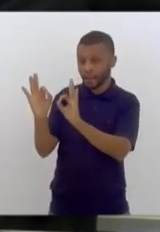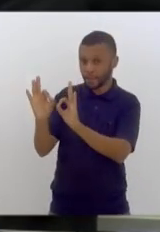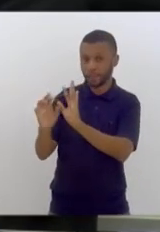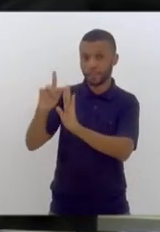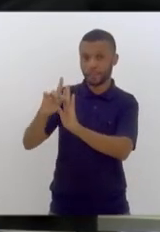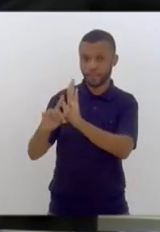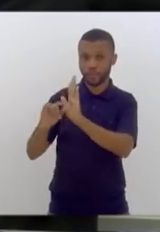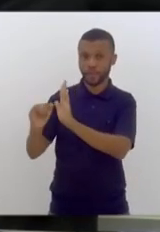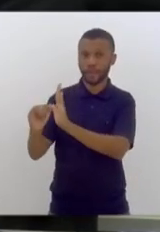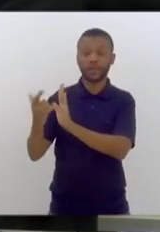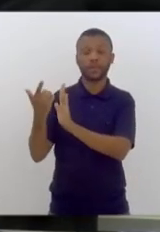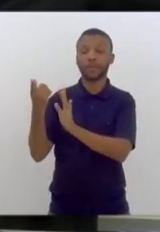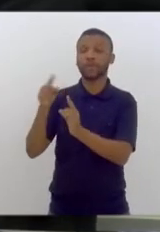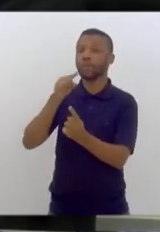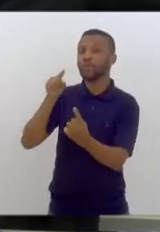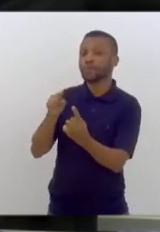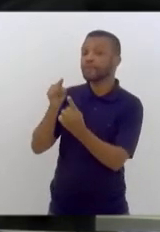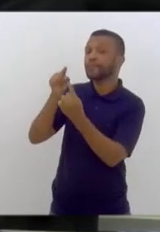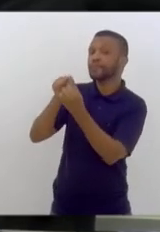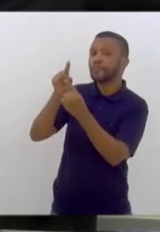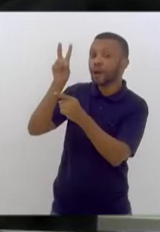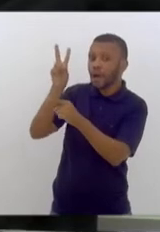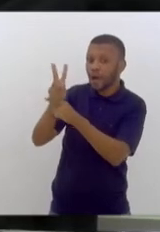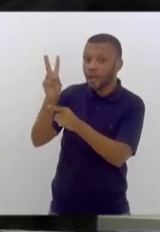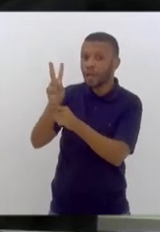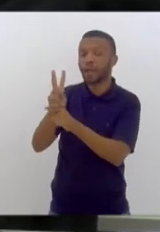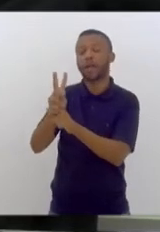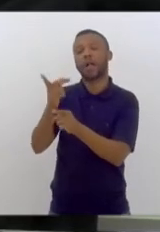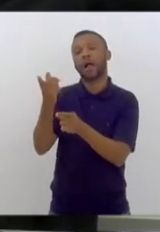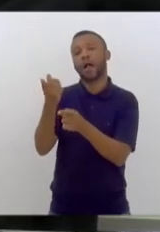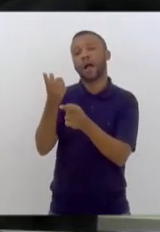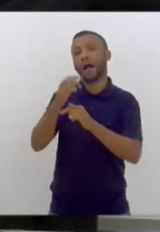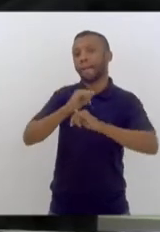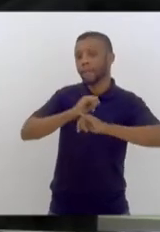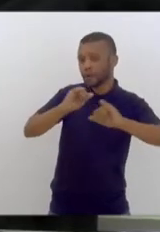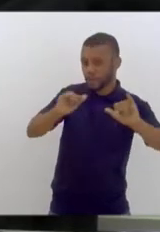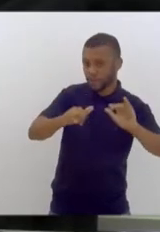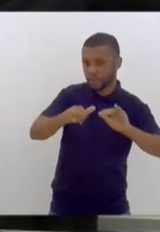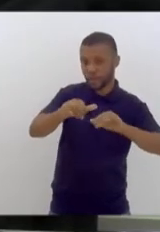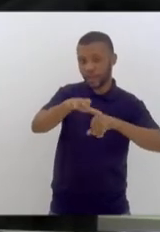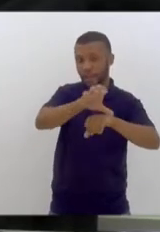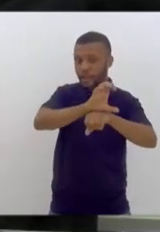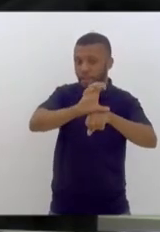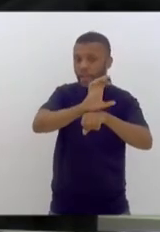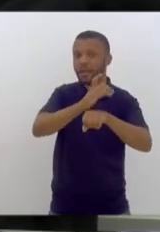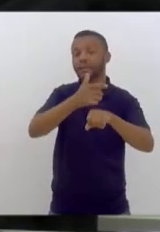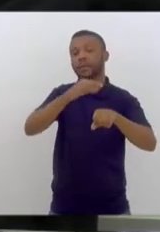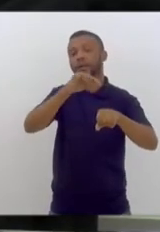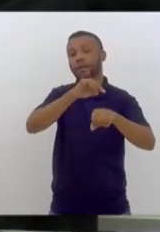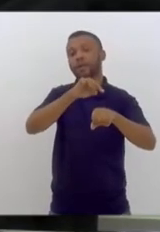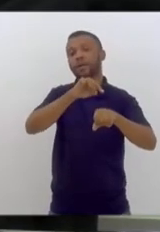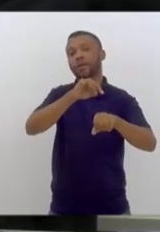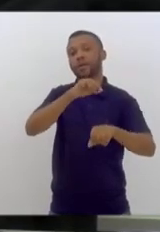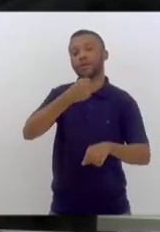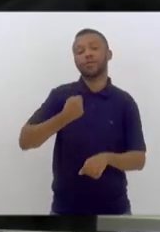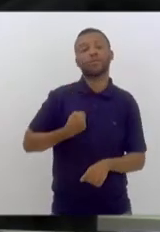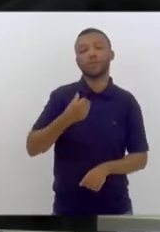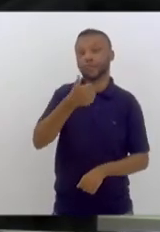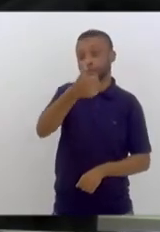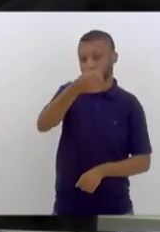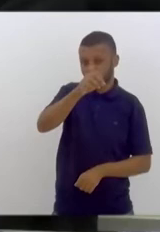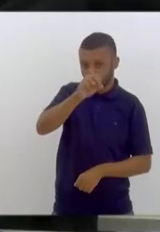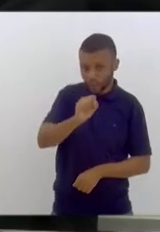lei que atendesse a publicação da Emenda Constitucional 108. Né? Agora, o que eu tenho a dizer sobre